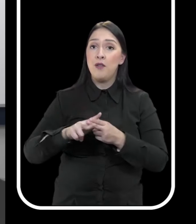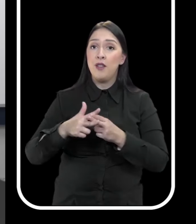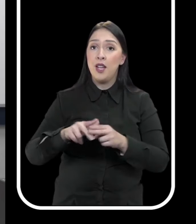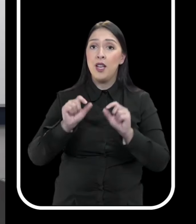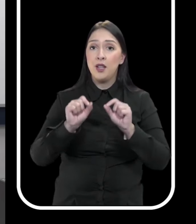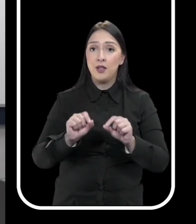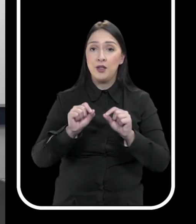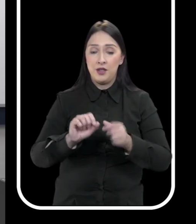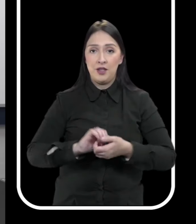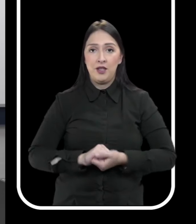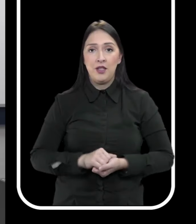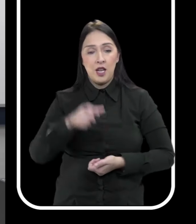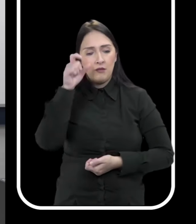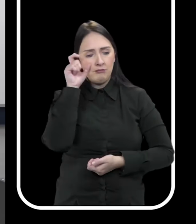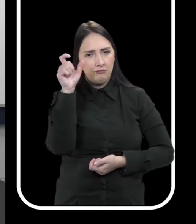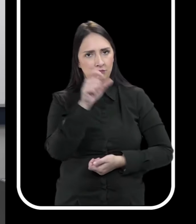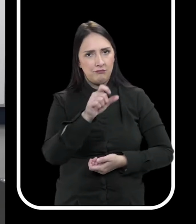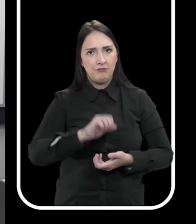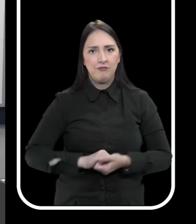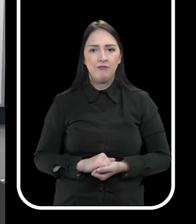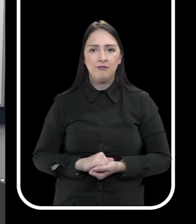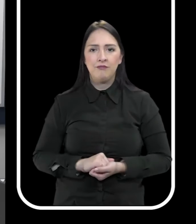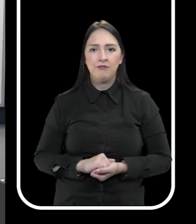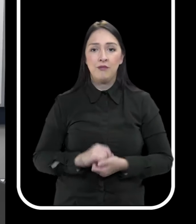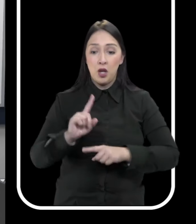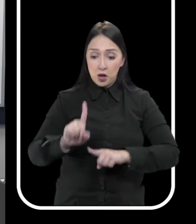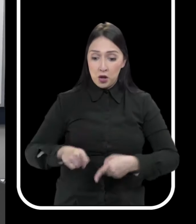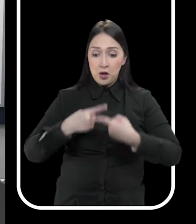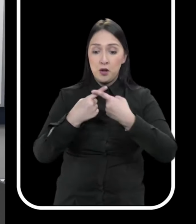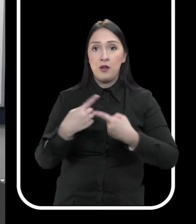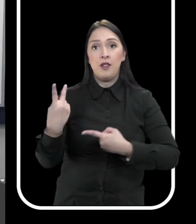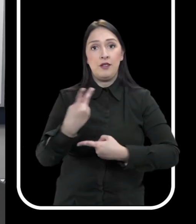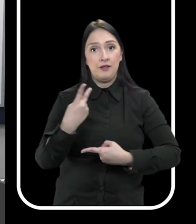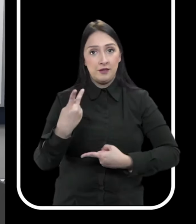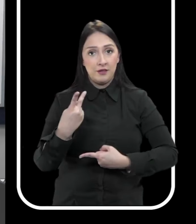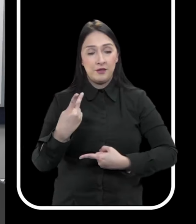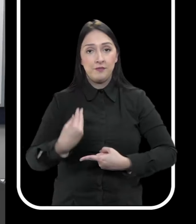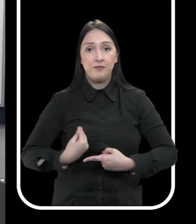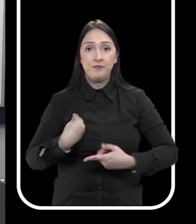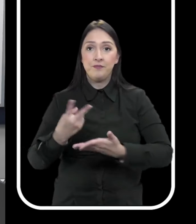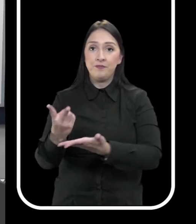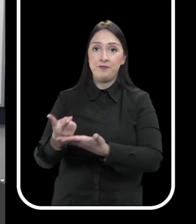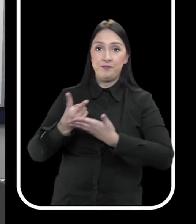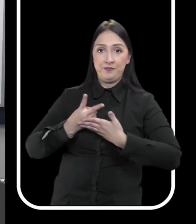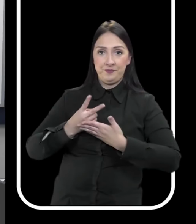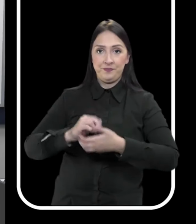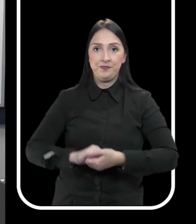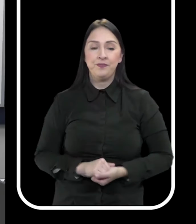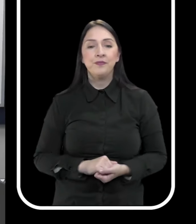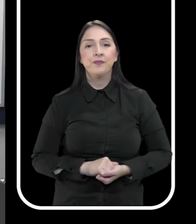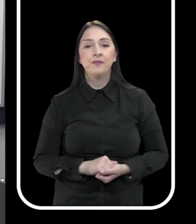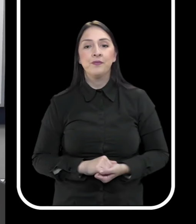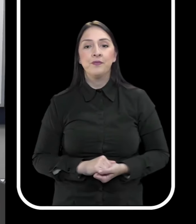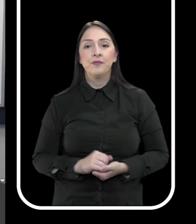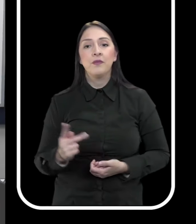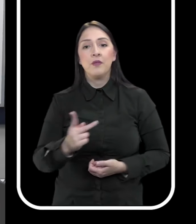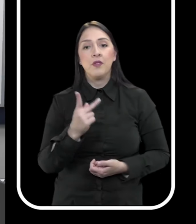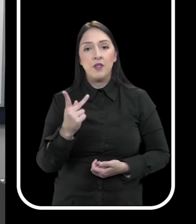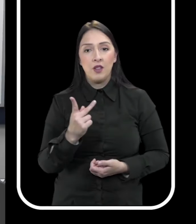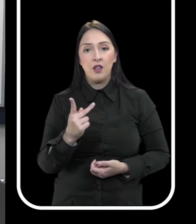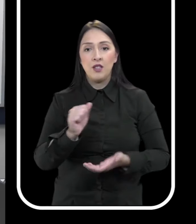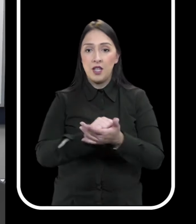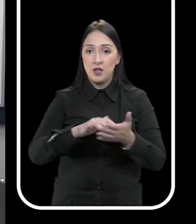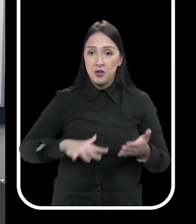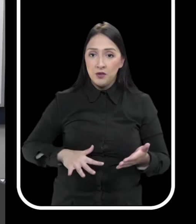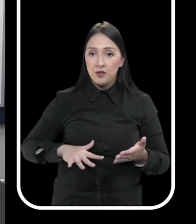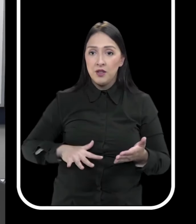assim, uma ferramenta muito interessante para esses desafios que nós estamos agora recebendo. Então, a gente,